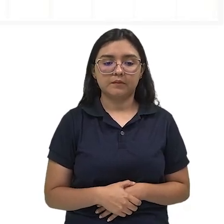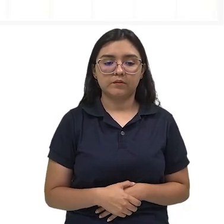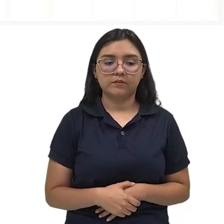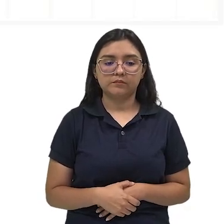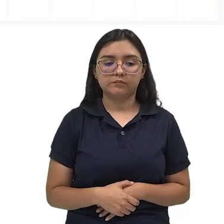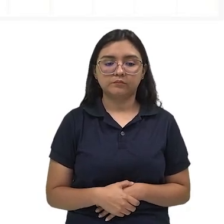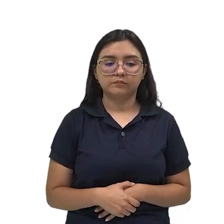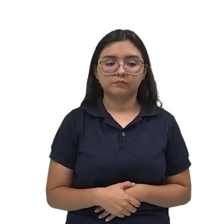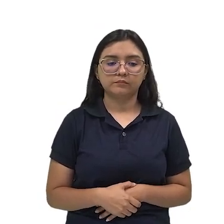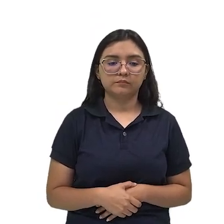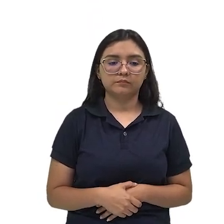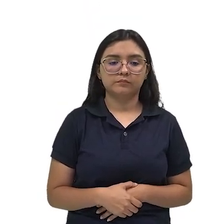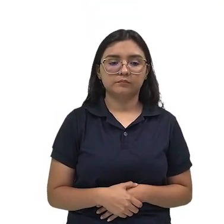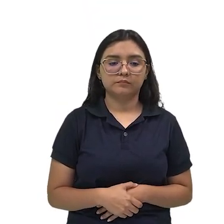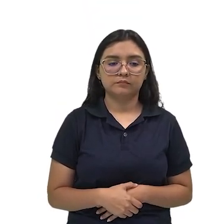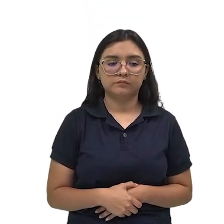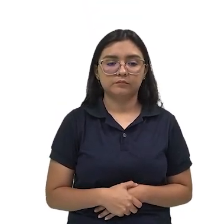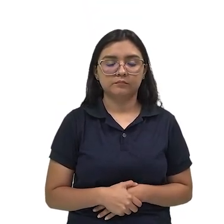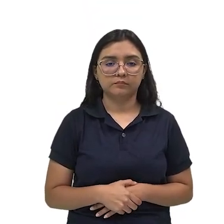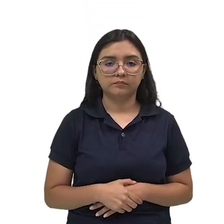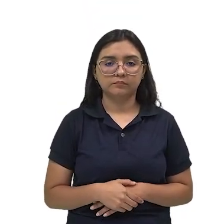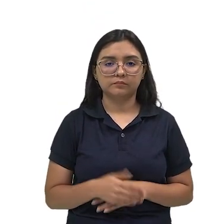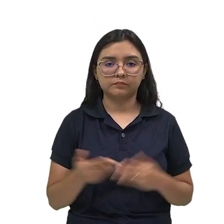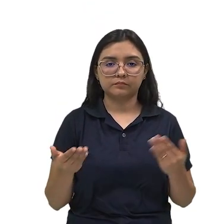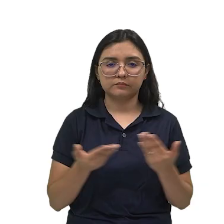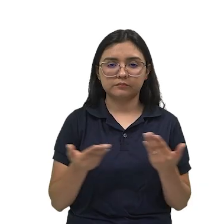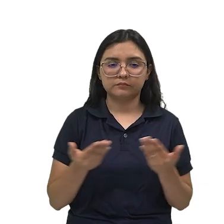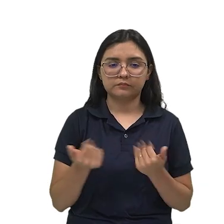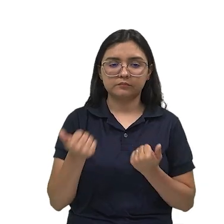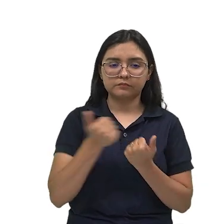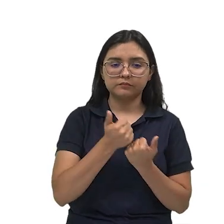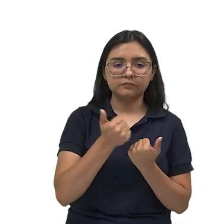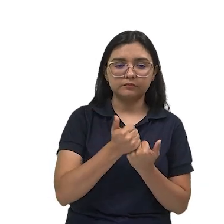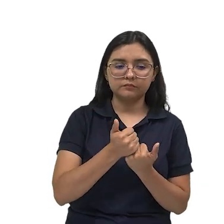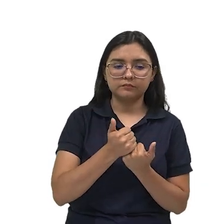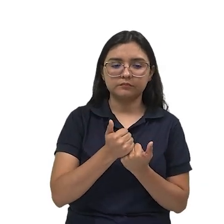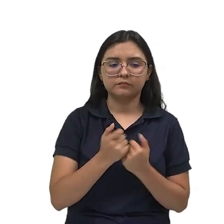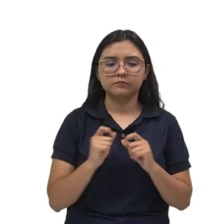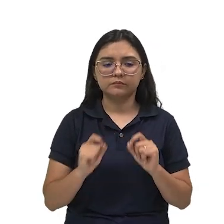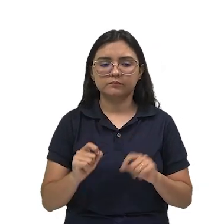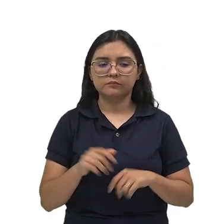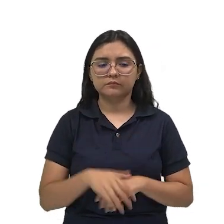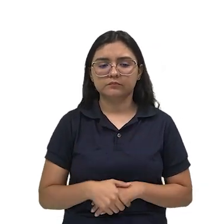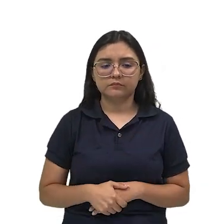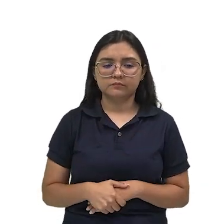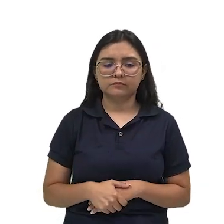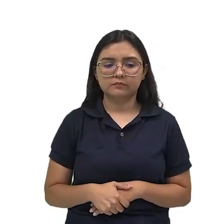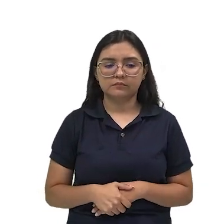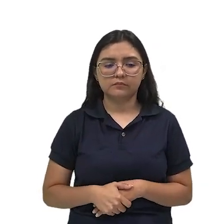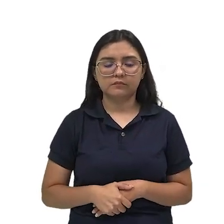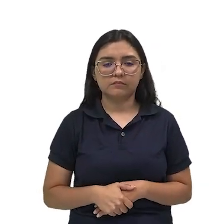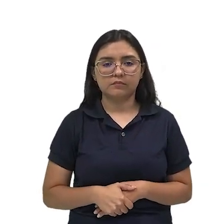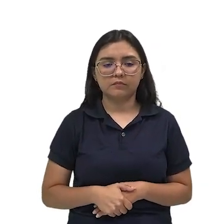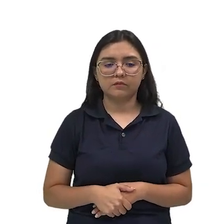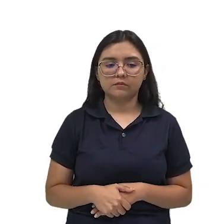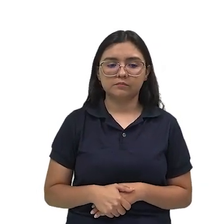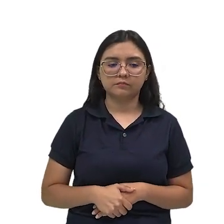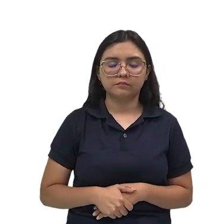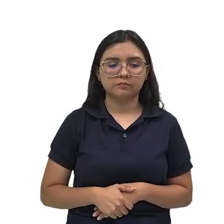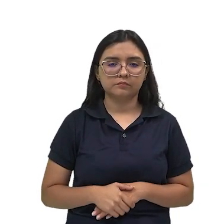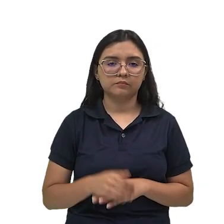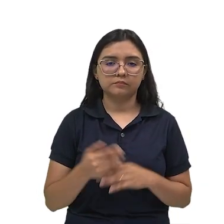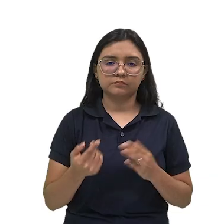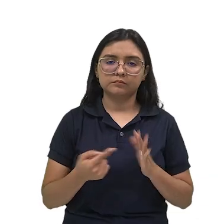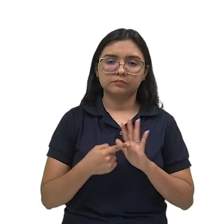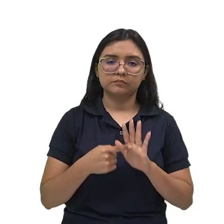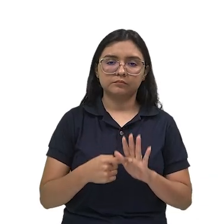caso, olha, vai ficar. Então, a área também, eu não dei nenhum valor para π.